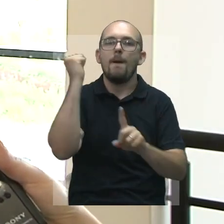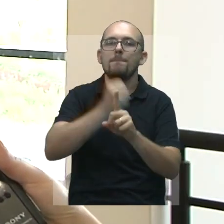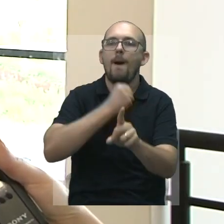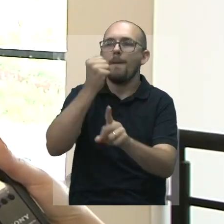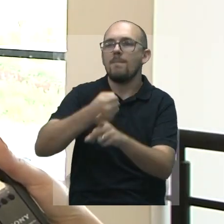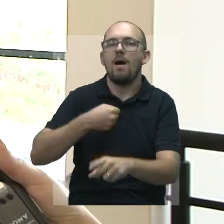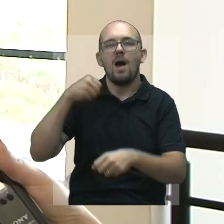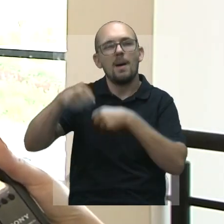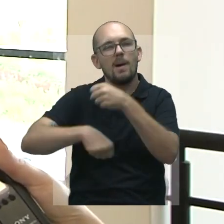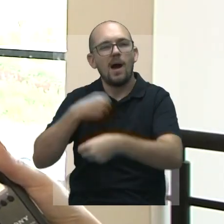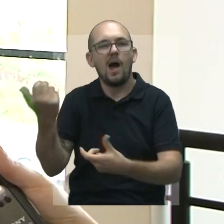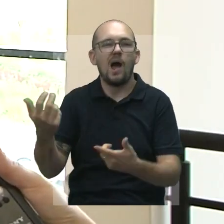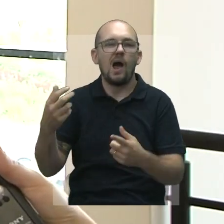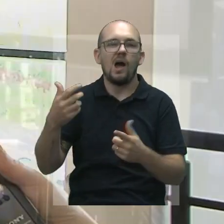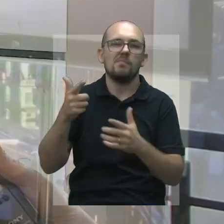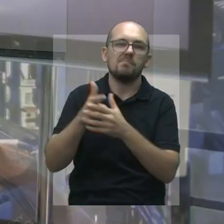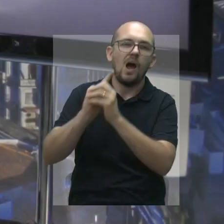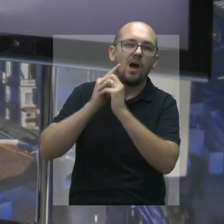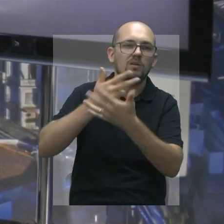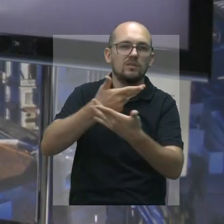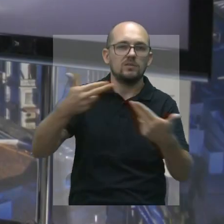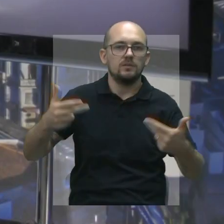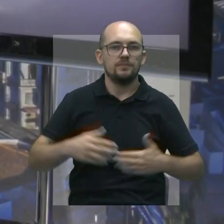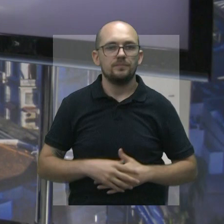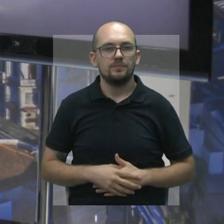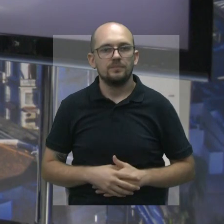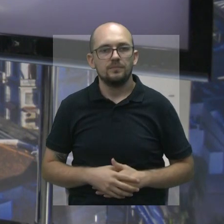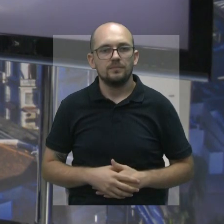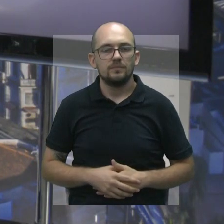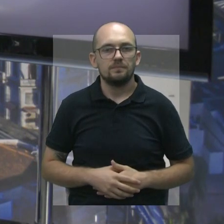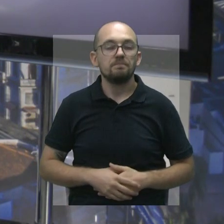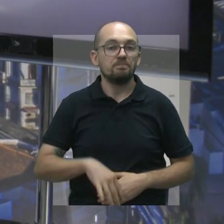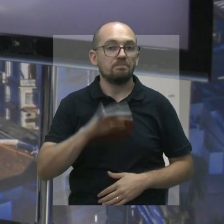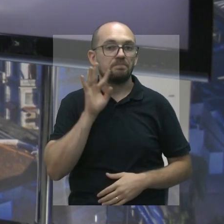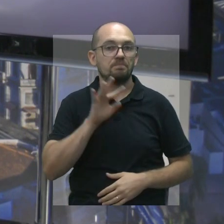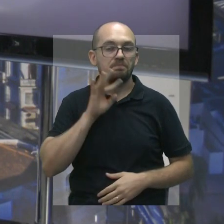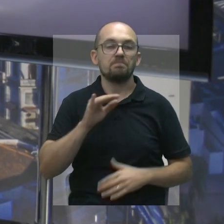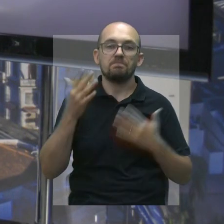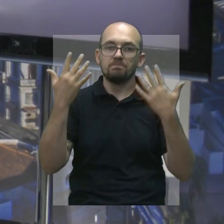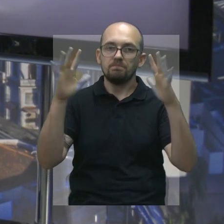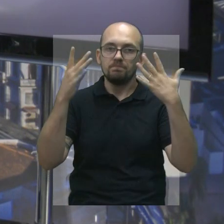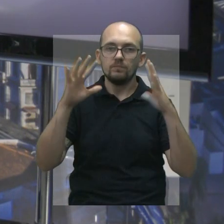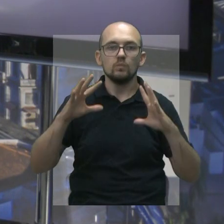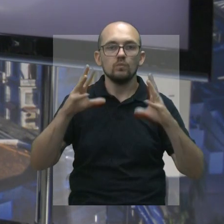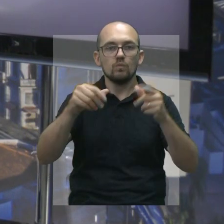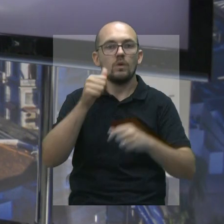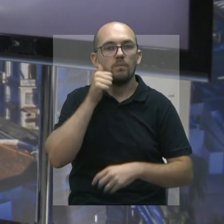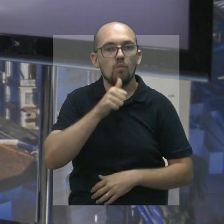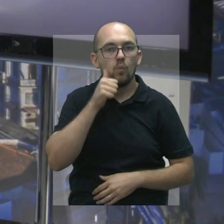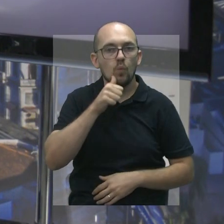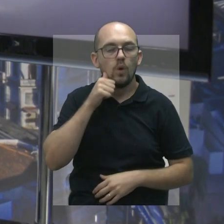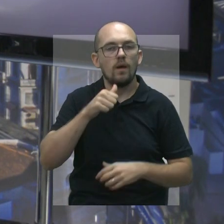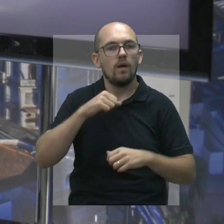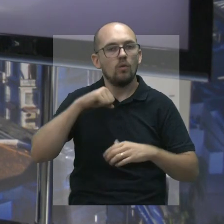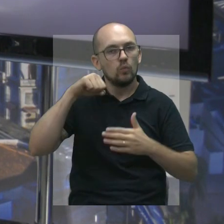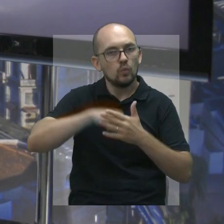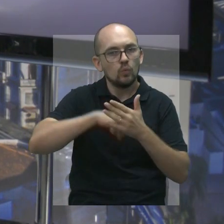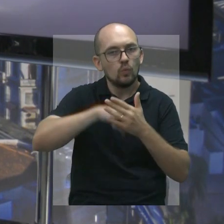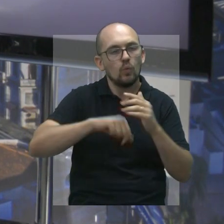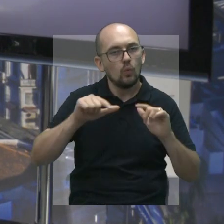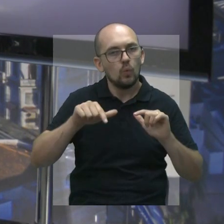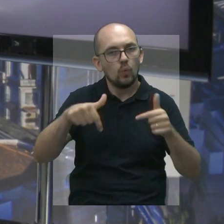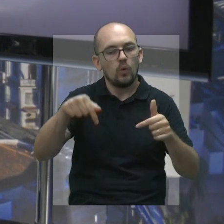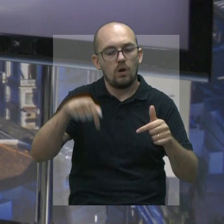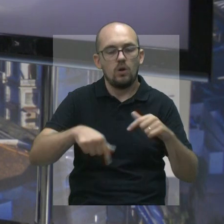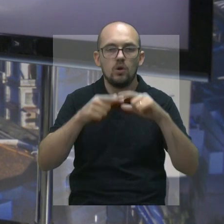as agressões relacionadas às mulheres. Legal, e olha, parabéns a todas as mulheres engajadas aqui